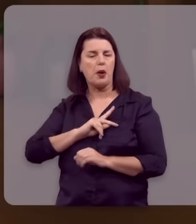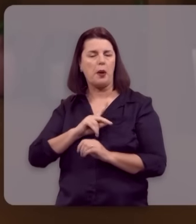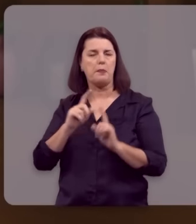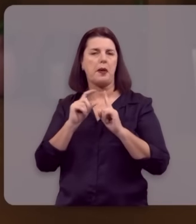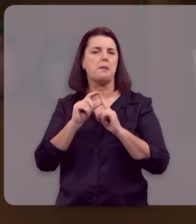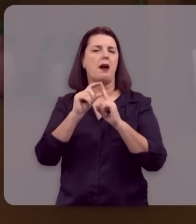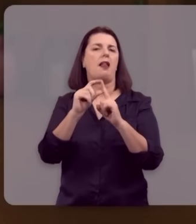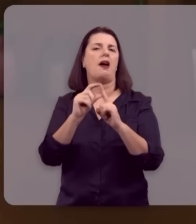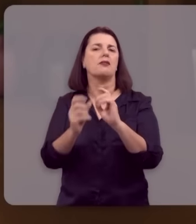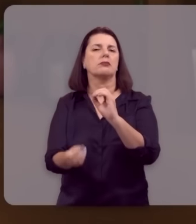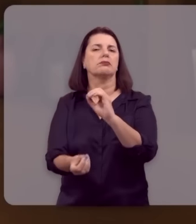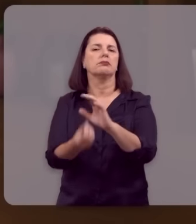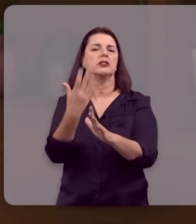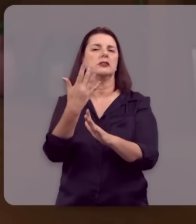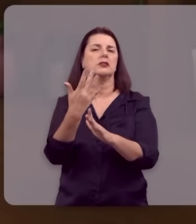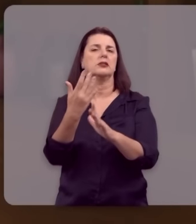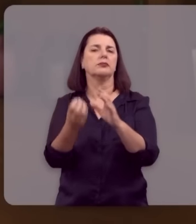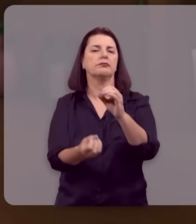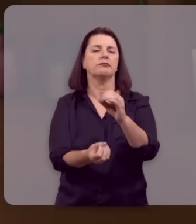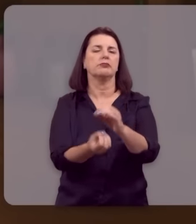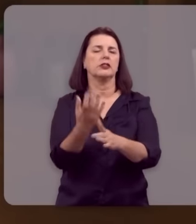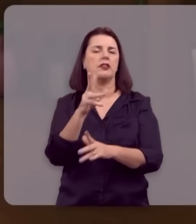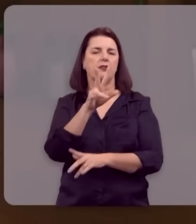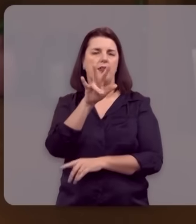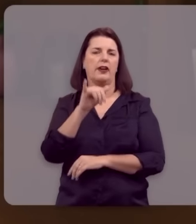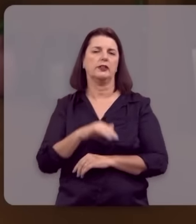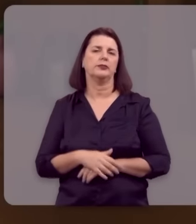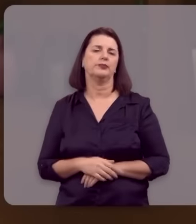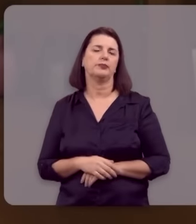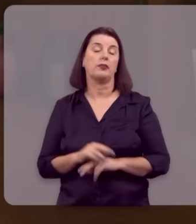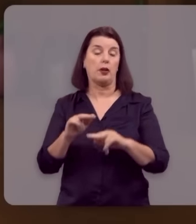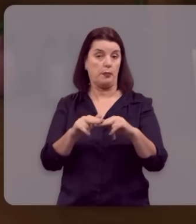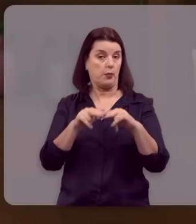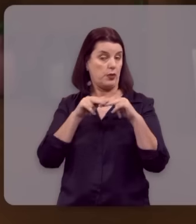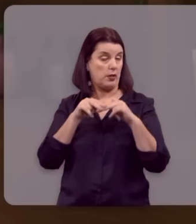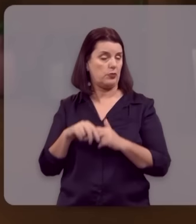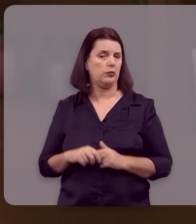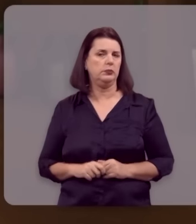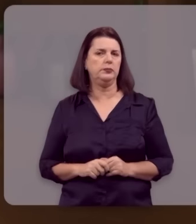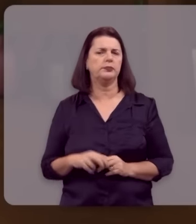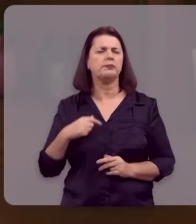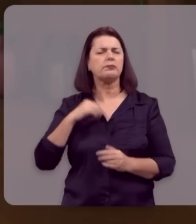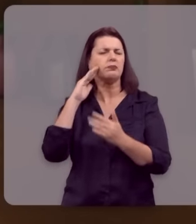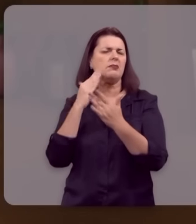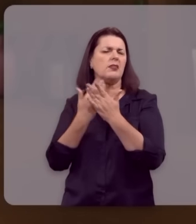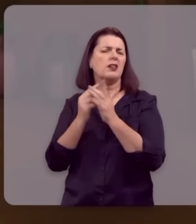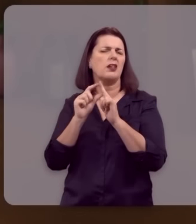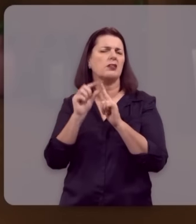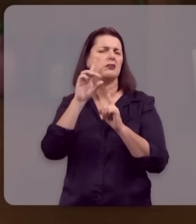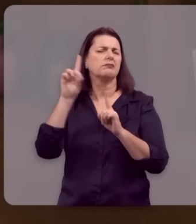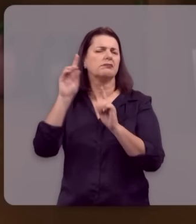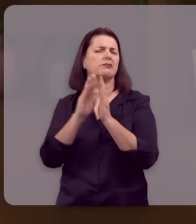cumprir, e ele é o próprio avalista da sua palavra. É por isso que eu creio na